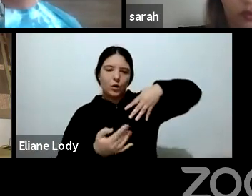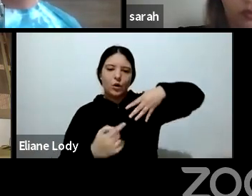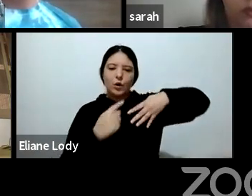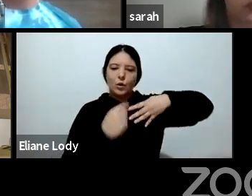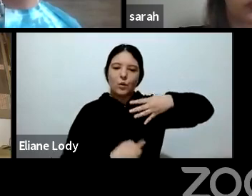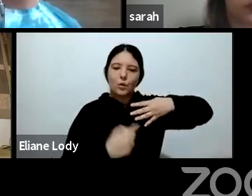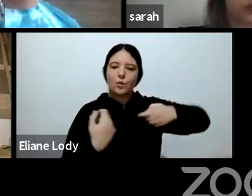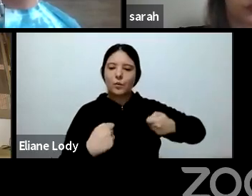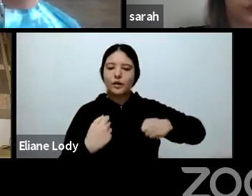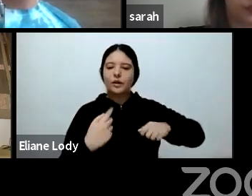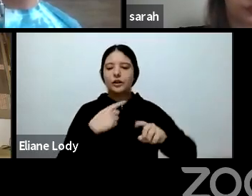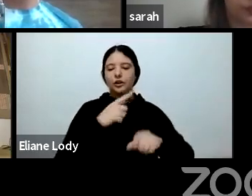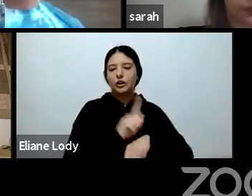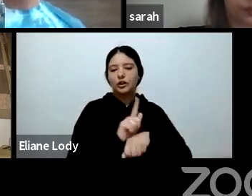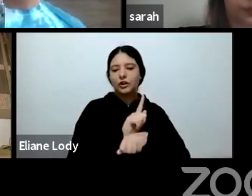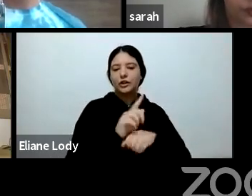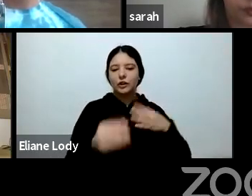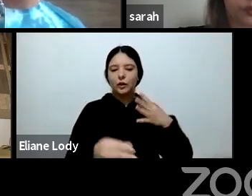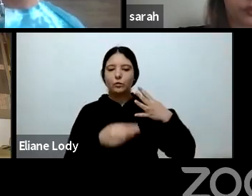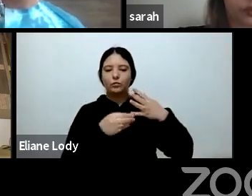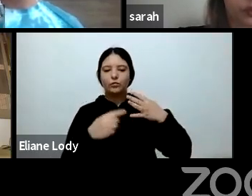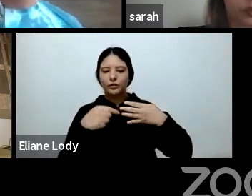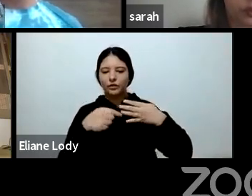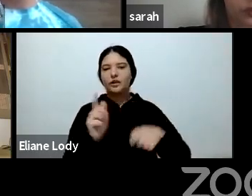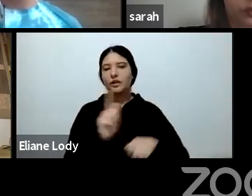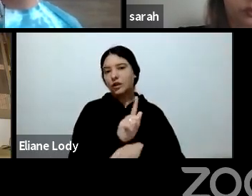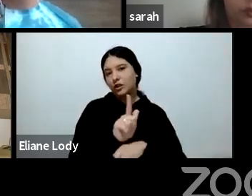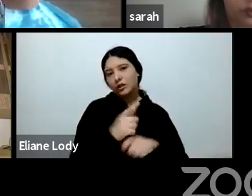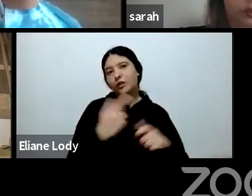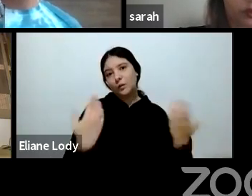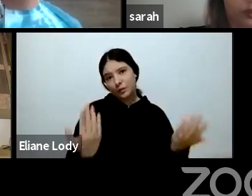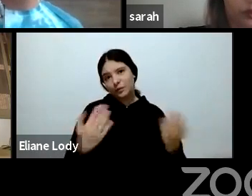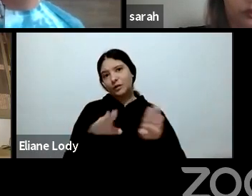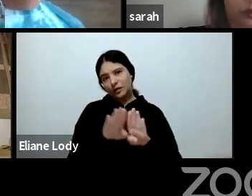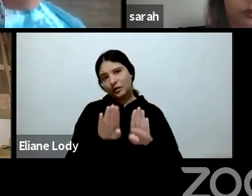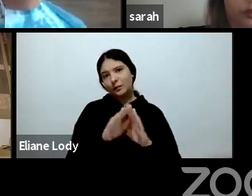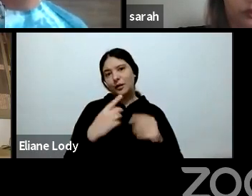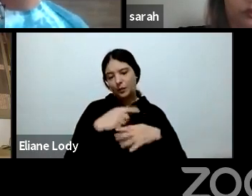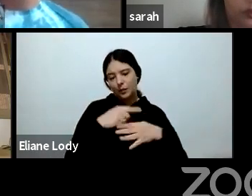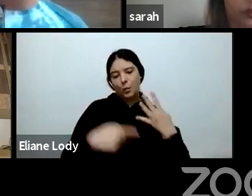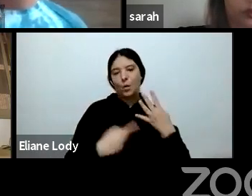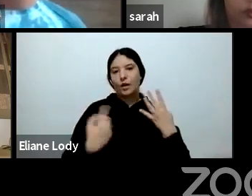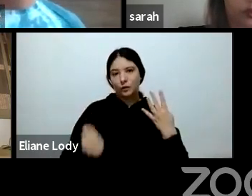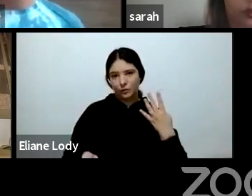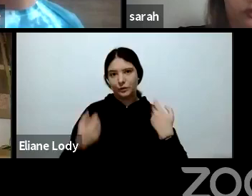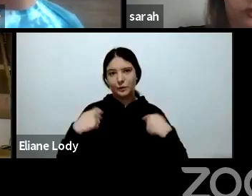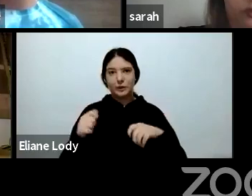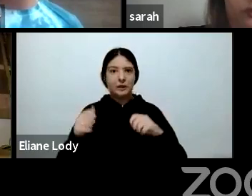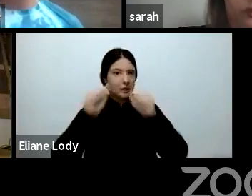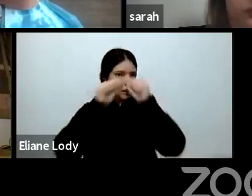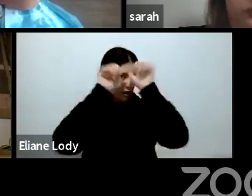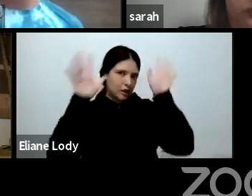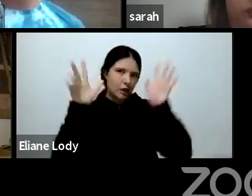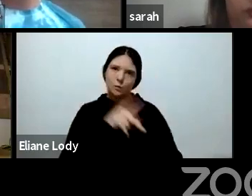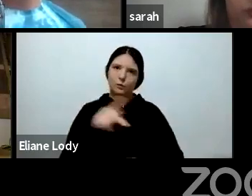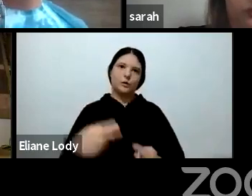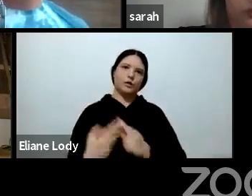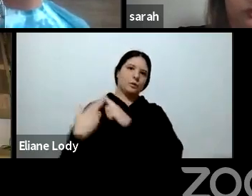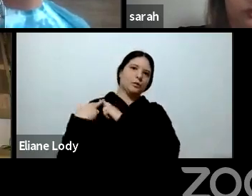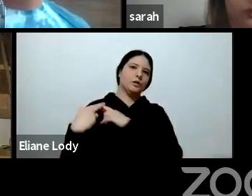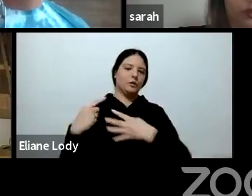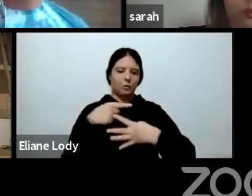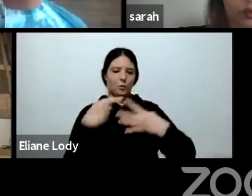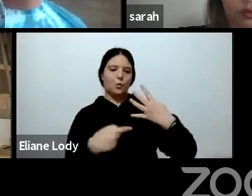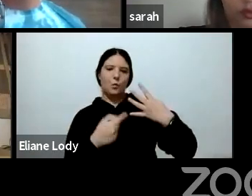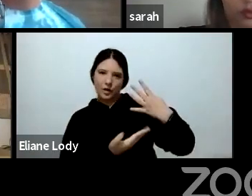Então, no meu contrato da universidade, eles já colocaram essas 4 frentes, né? Para deixar bem claro que a gente tem que atuar nas